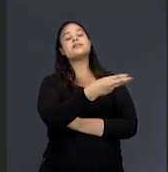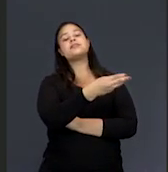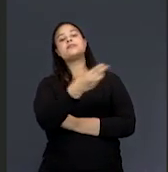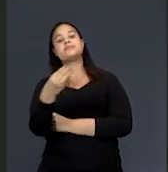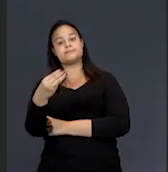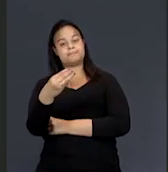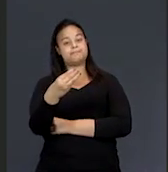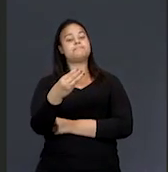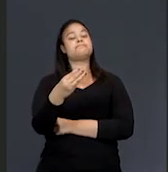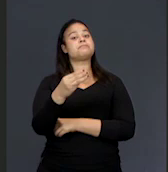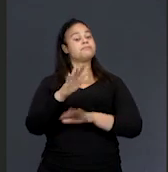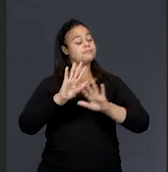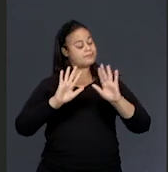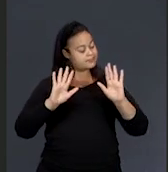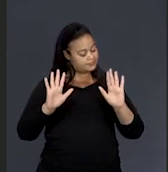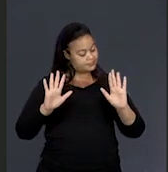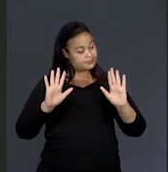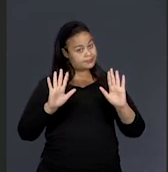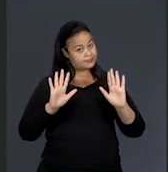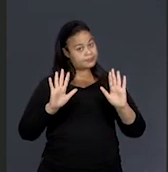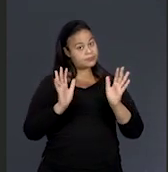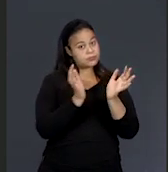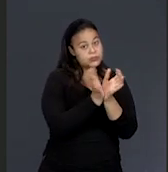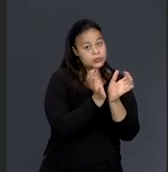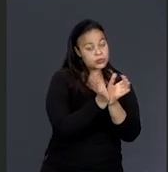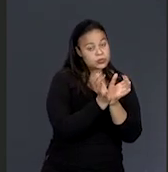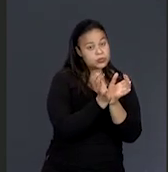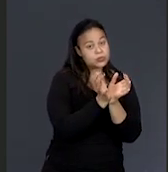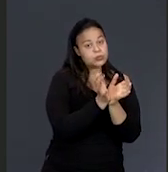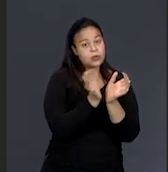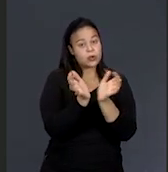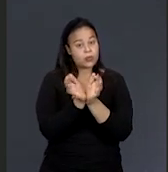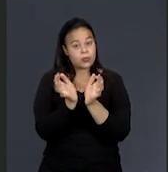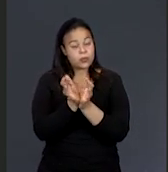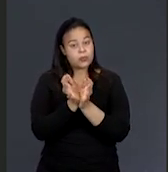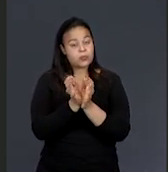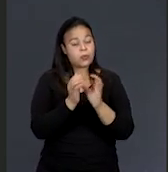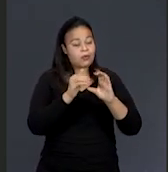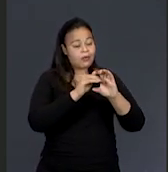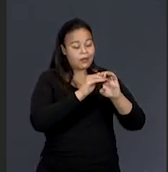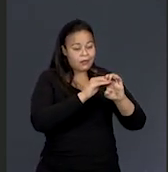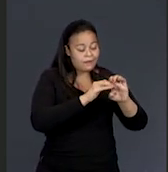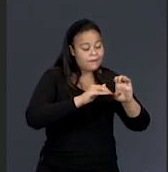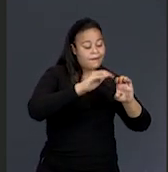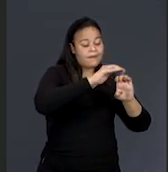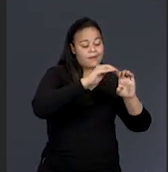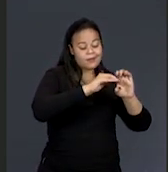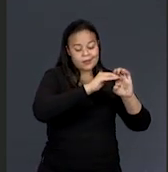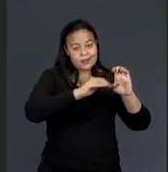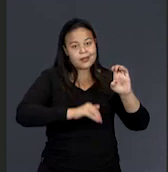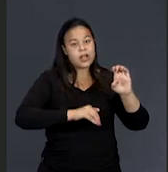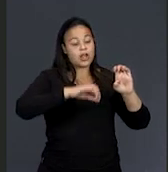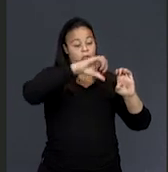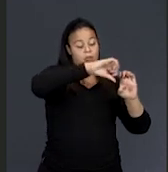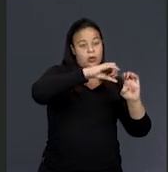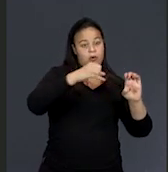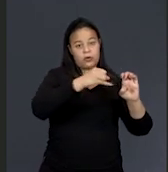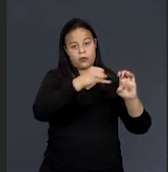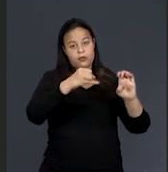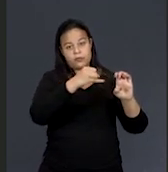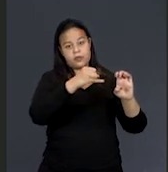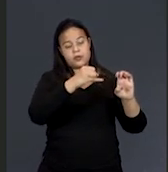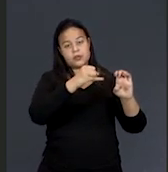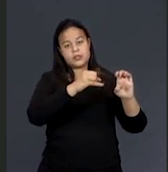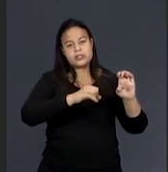3. Porém, as classes resultantes da epistasia, 9, Czão traço, Izão